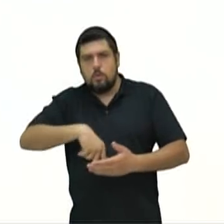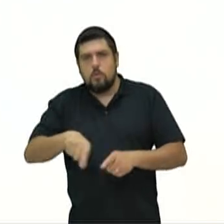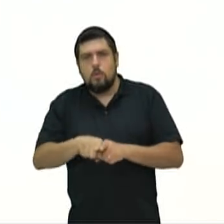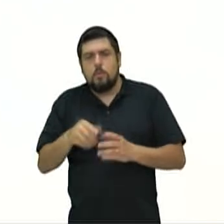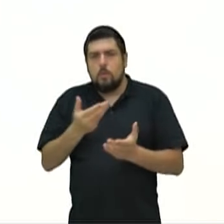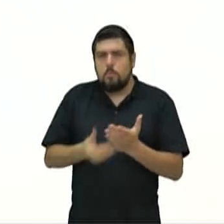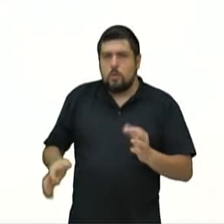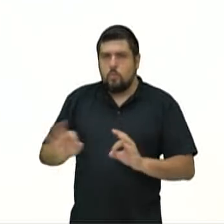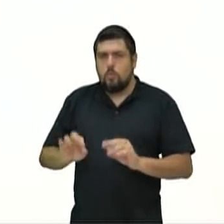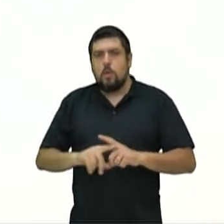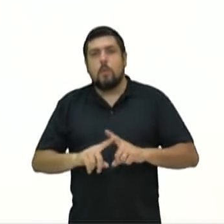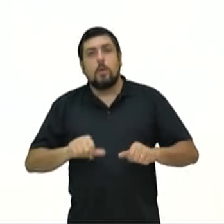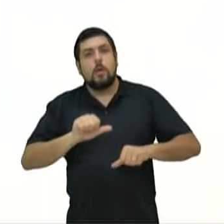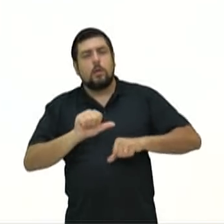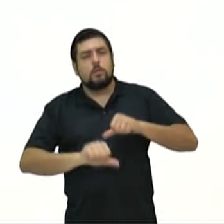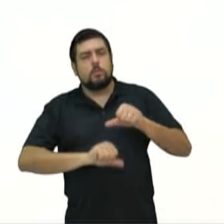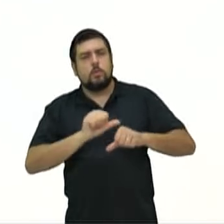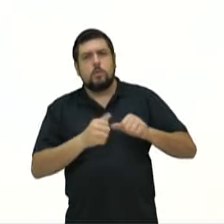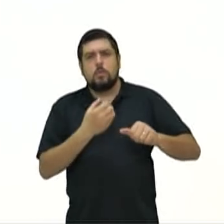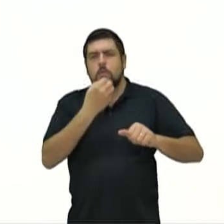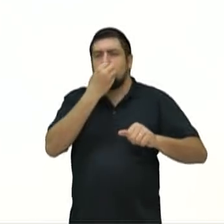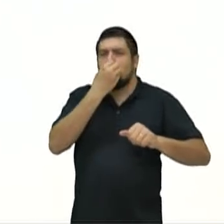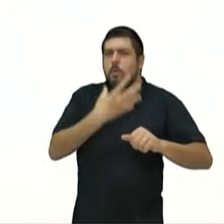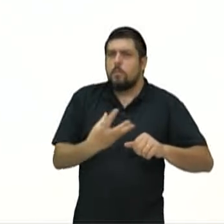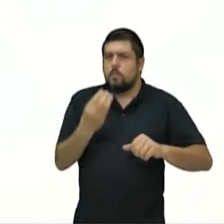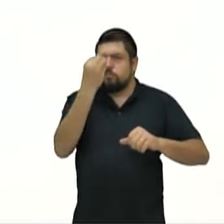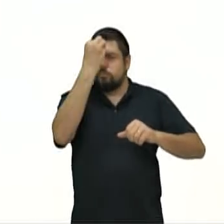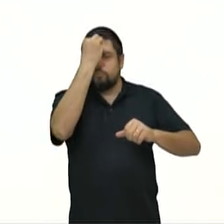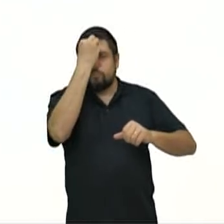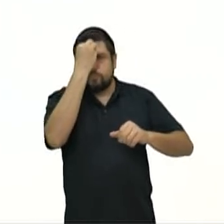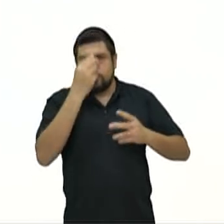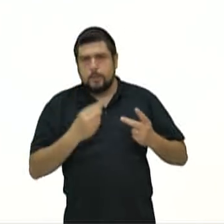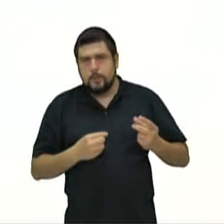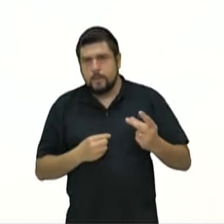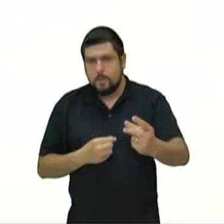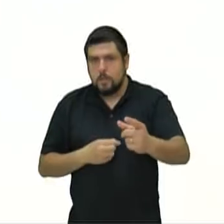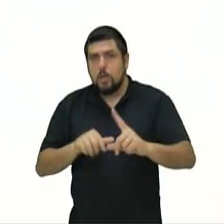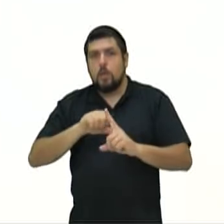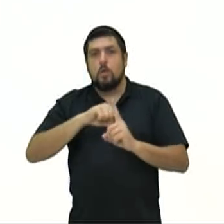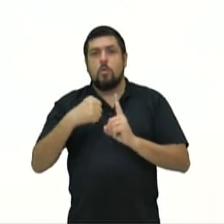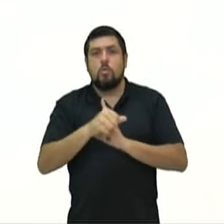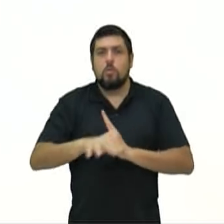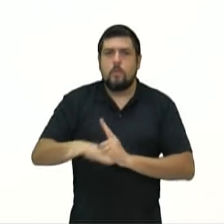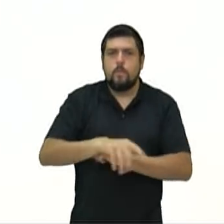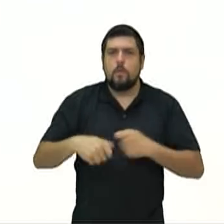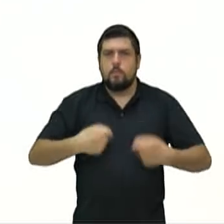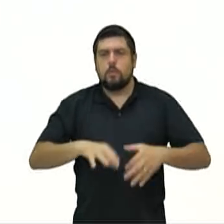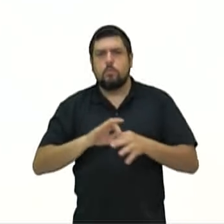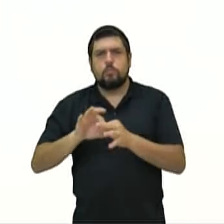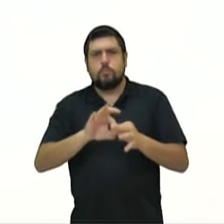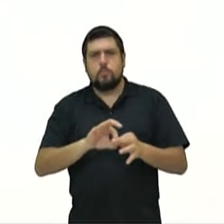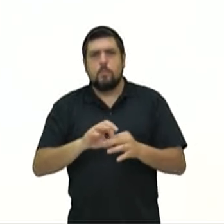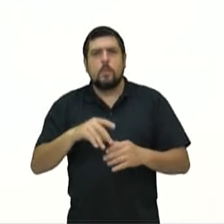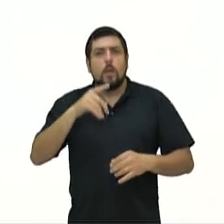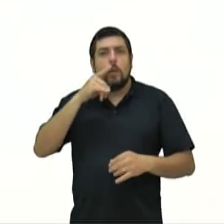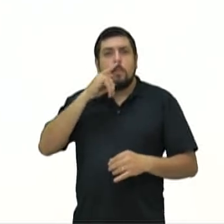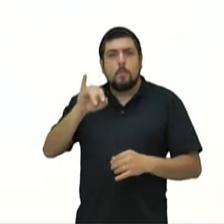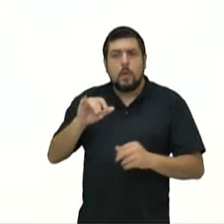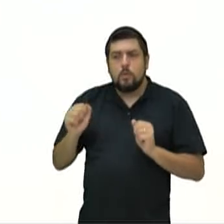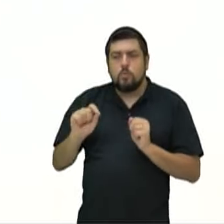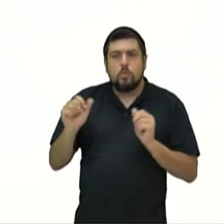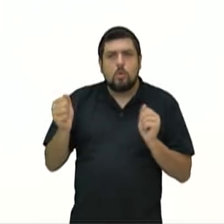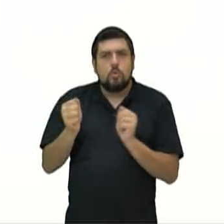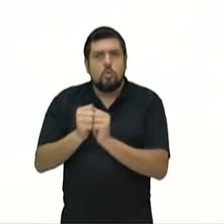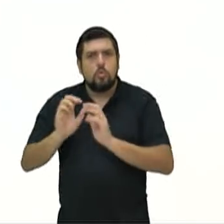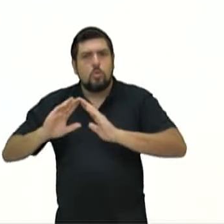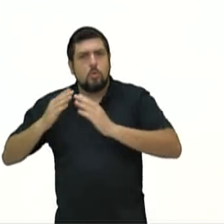se transforme em um bem permanente. A sociedade precisa se unir como um todo. Pais devem, junto a escolas, incentivar o costume